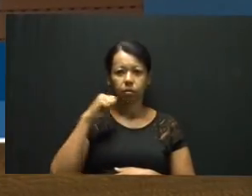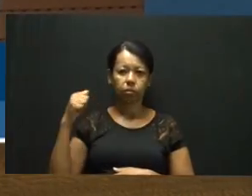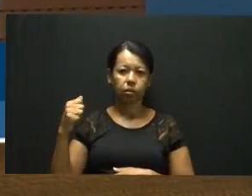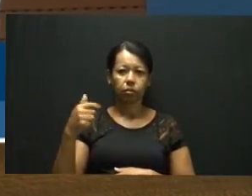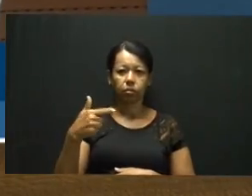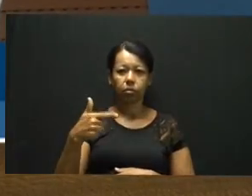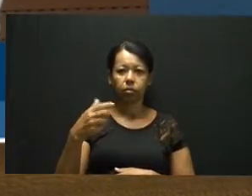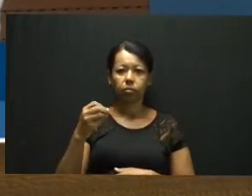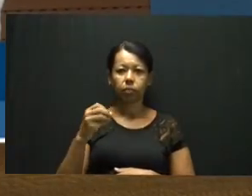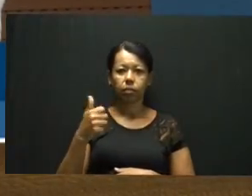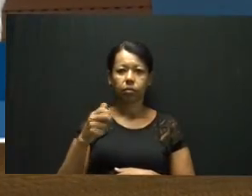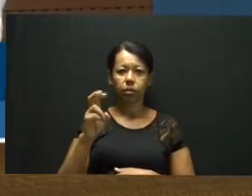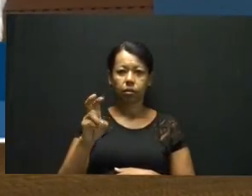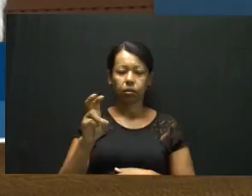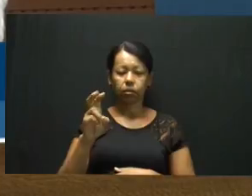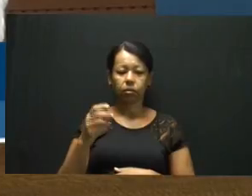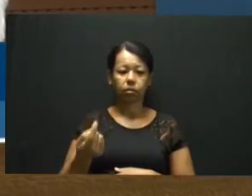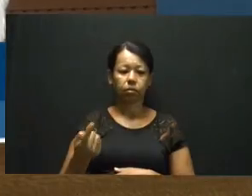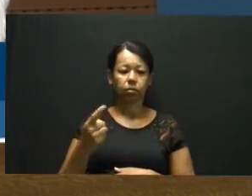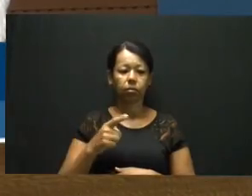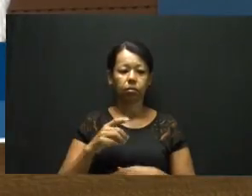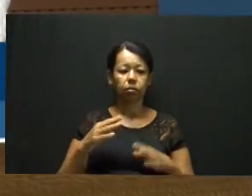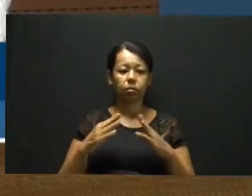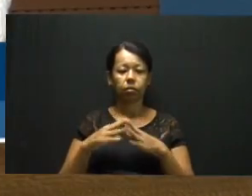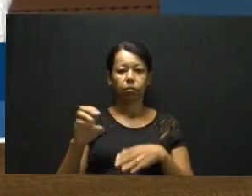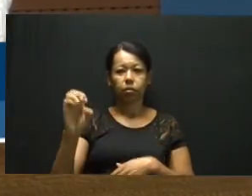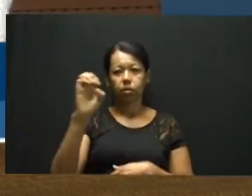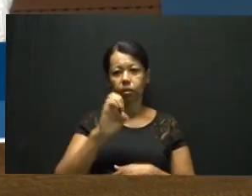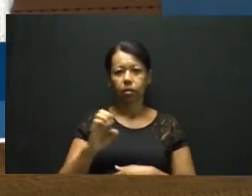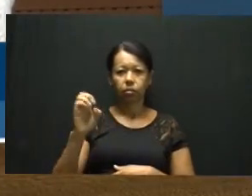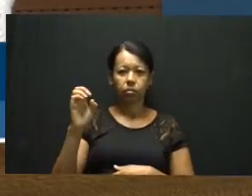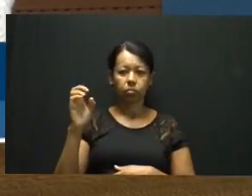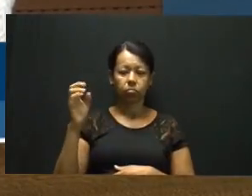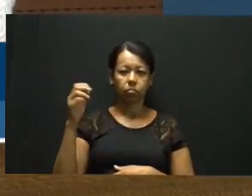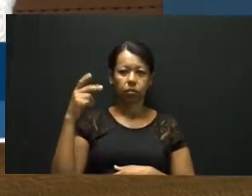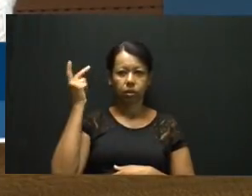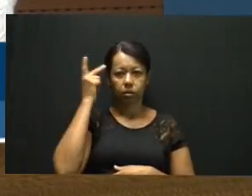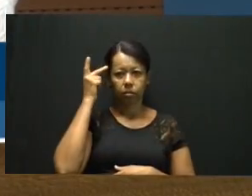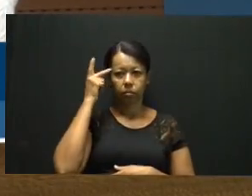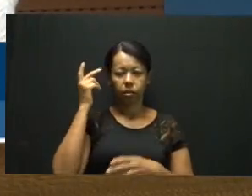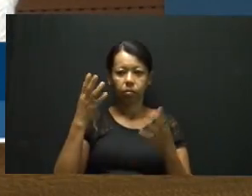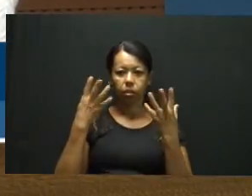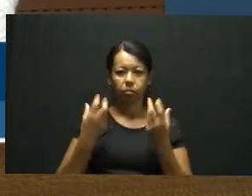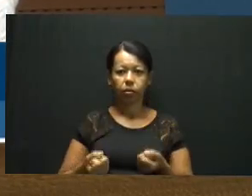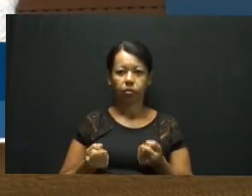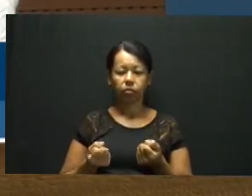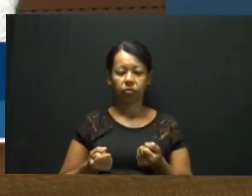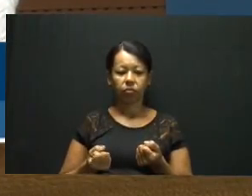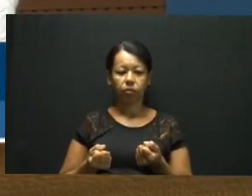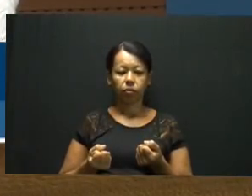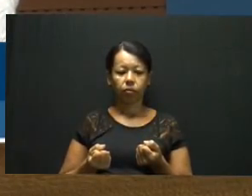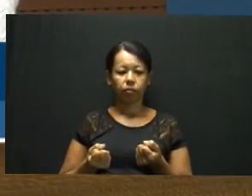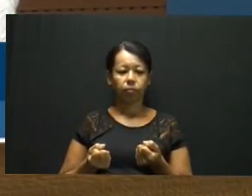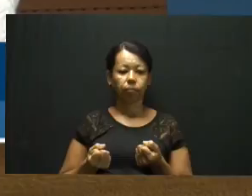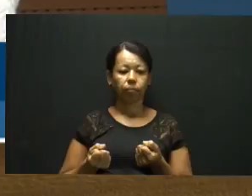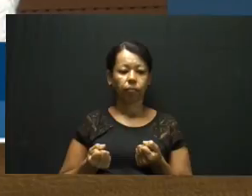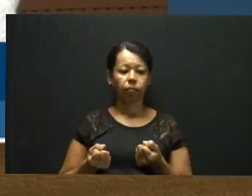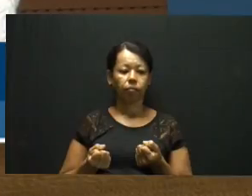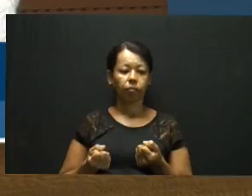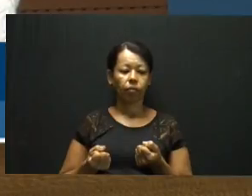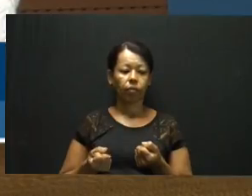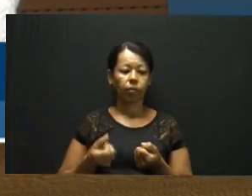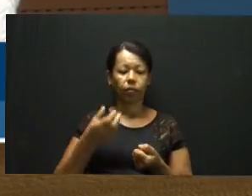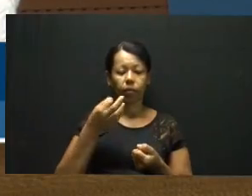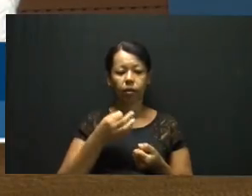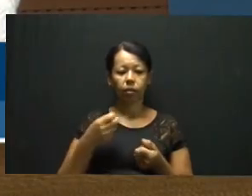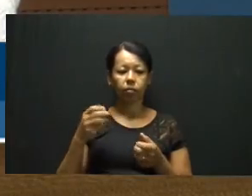7/4/2015, o plenário da Assembleia Legislativa do Estado de São Paulo aprovou por unanimidade a proposta de